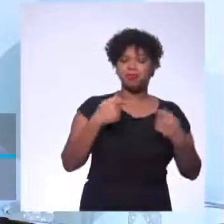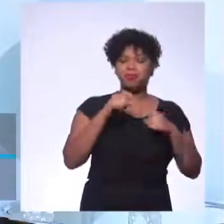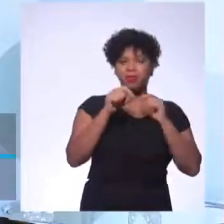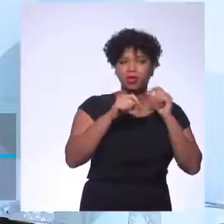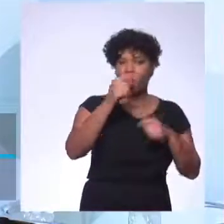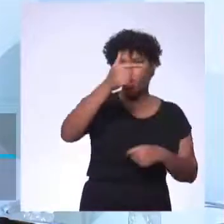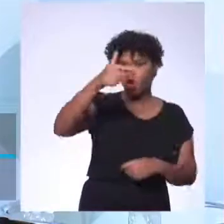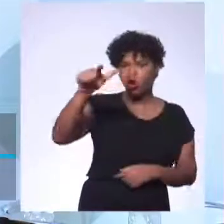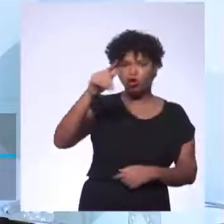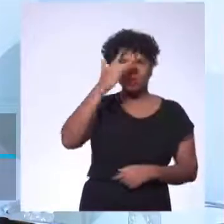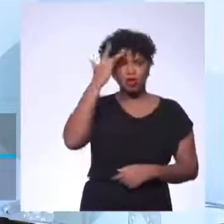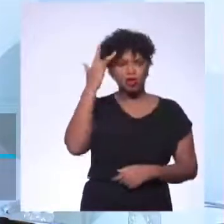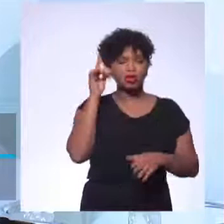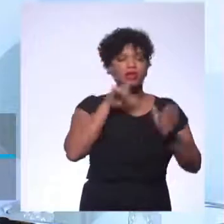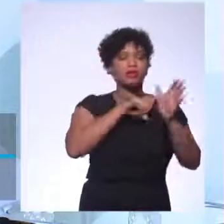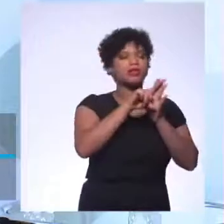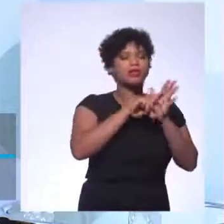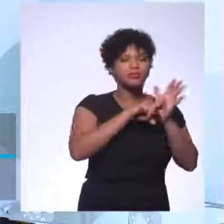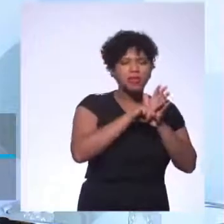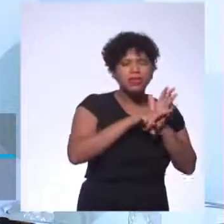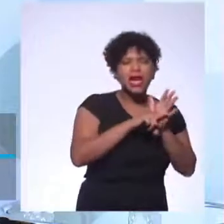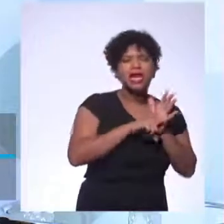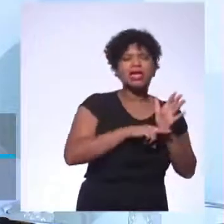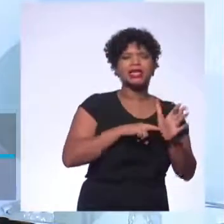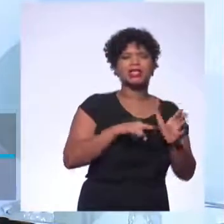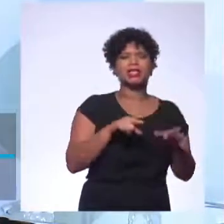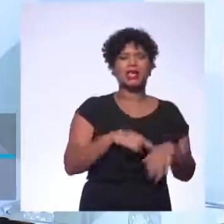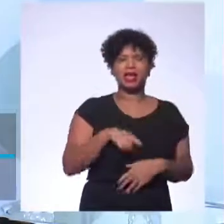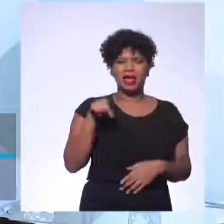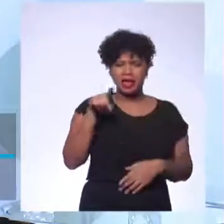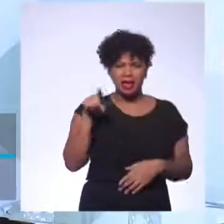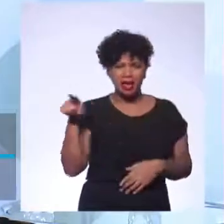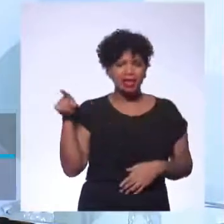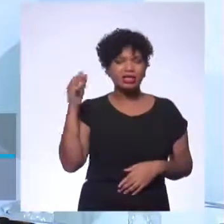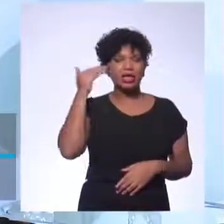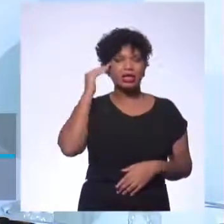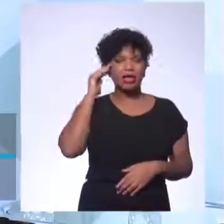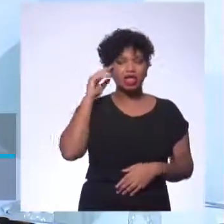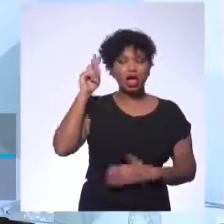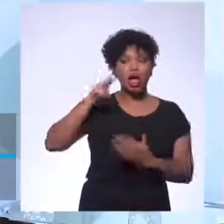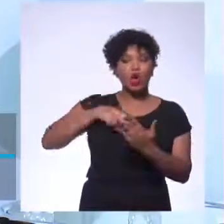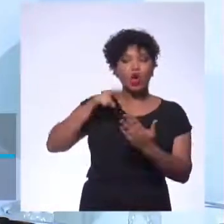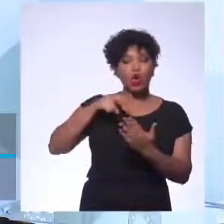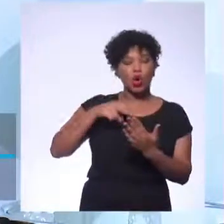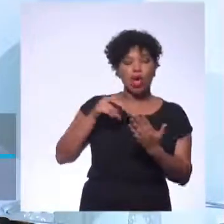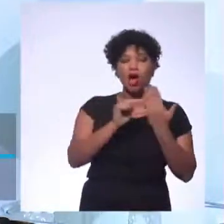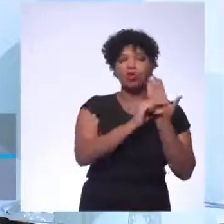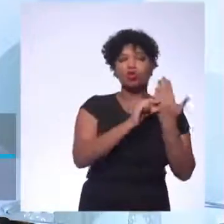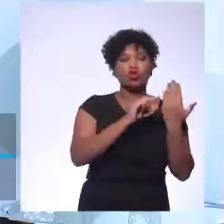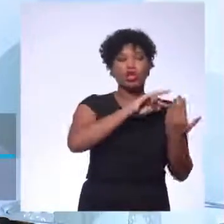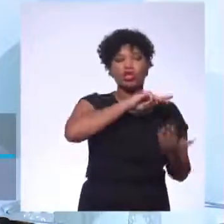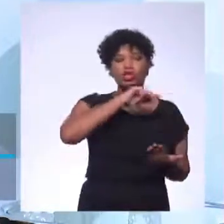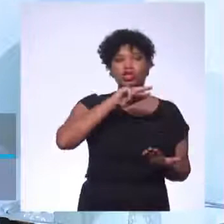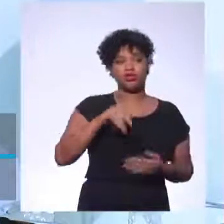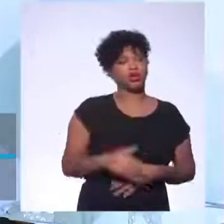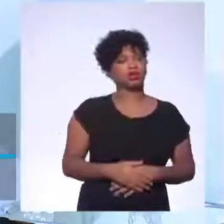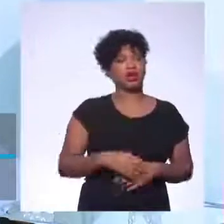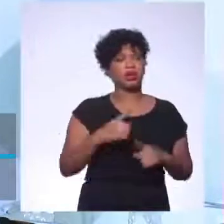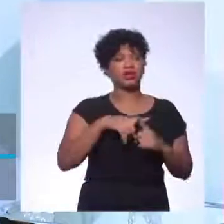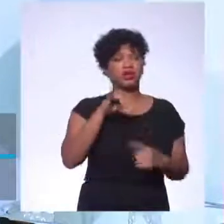se inteirando sobre vários assuntos, você vai ter bons argumentos. Se você não lê, não